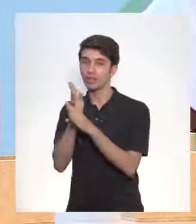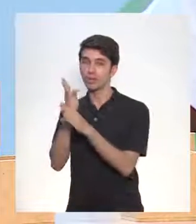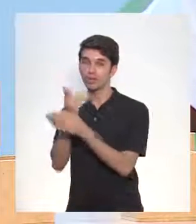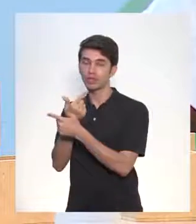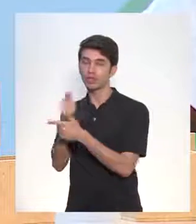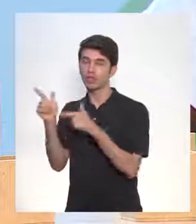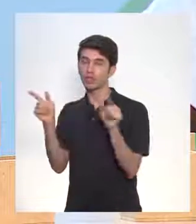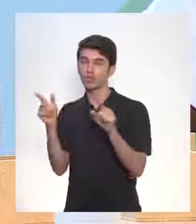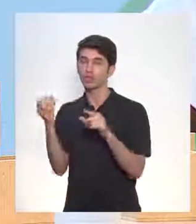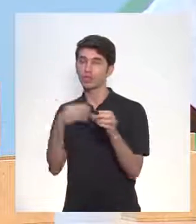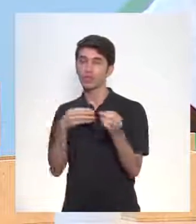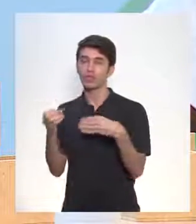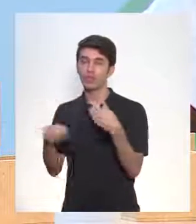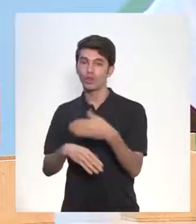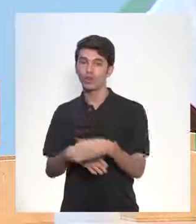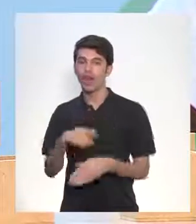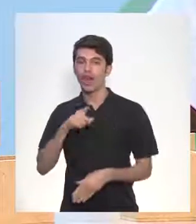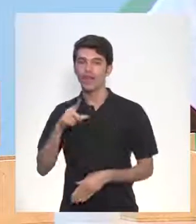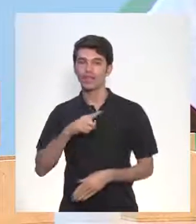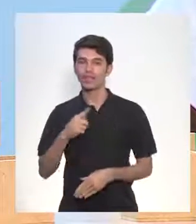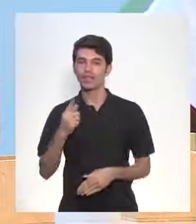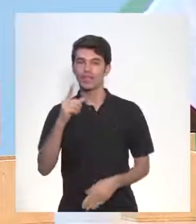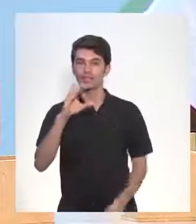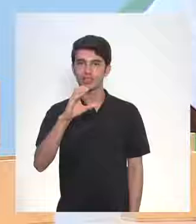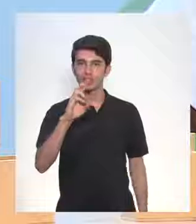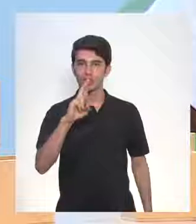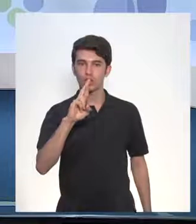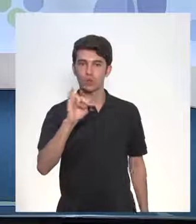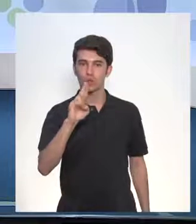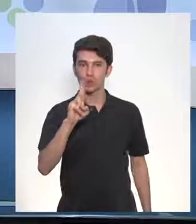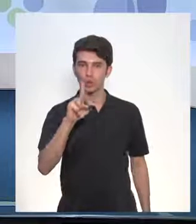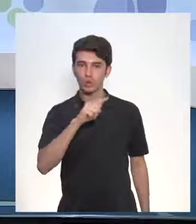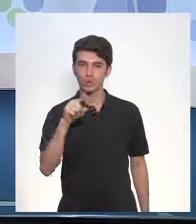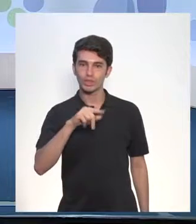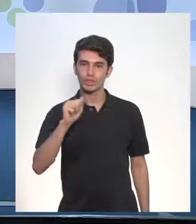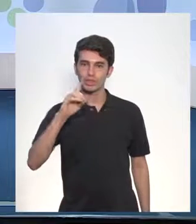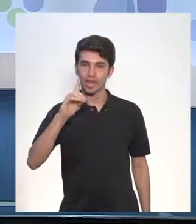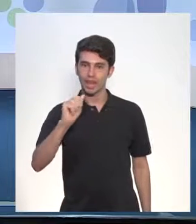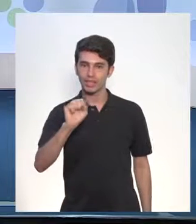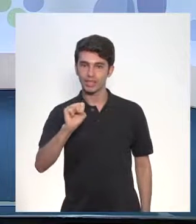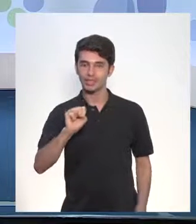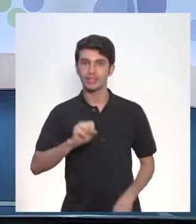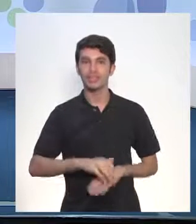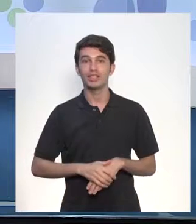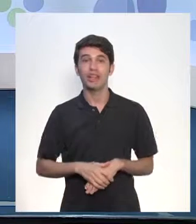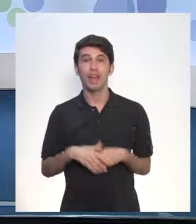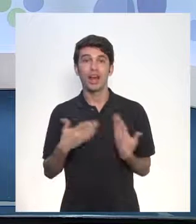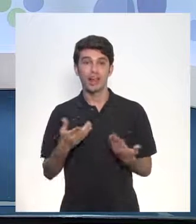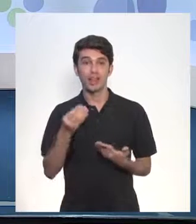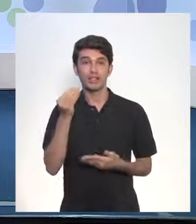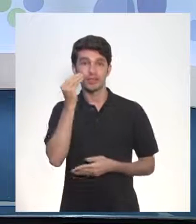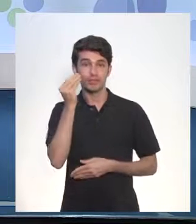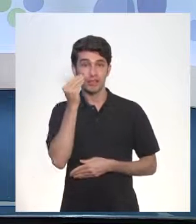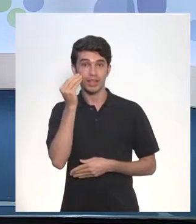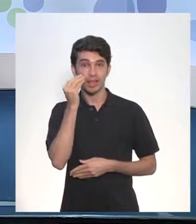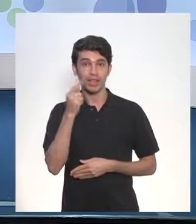tem as cruzadas, certo, Pro? Correto. Então, esses meninos aqui, eles vão ter que procurar alguma